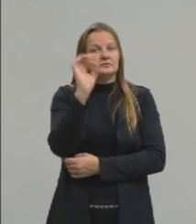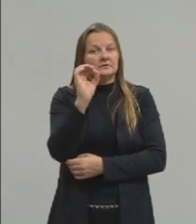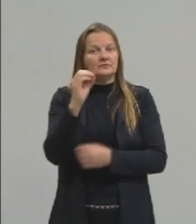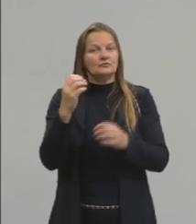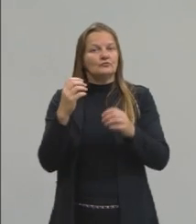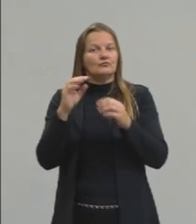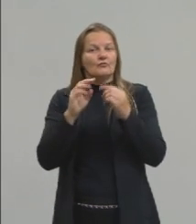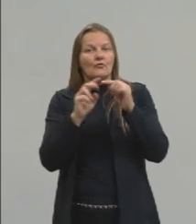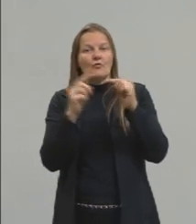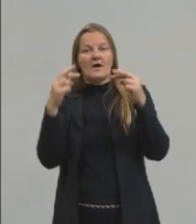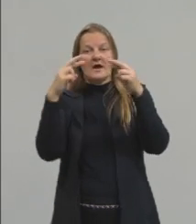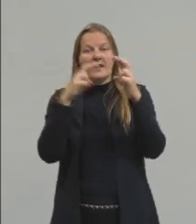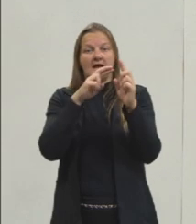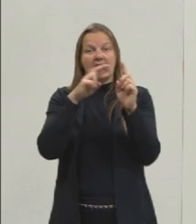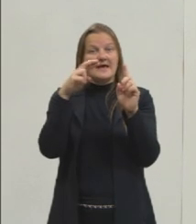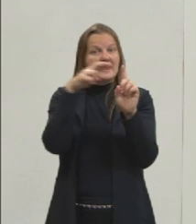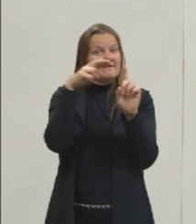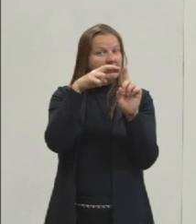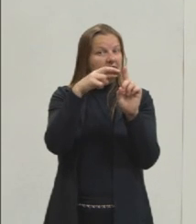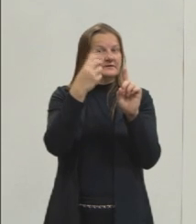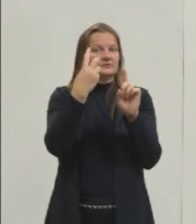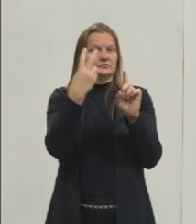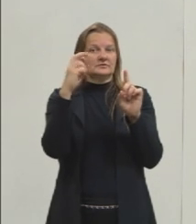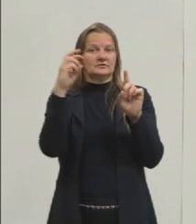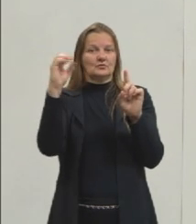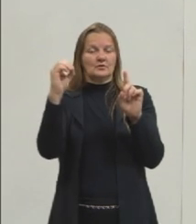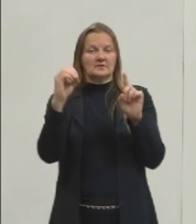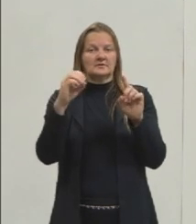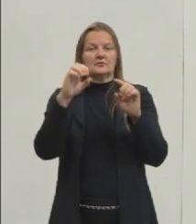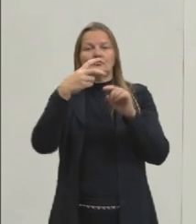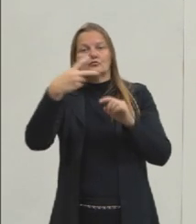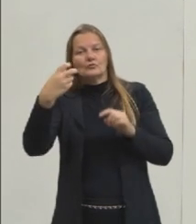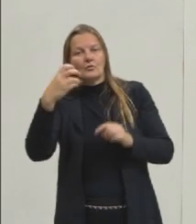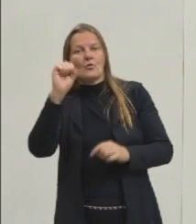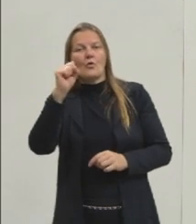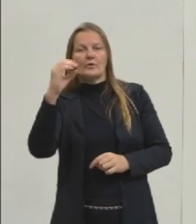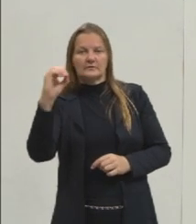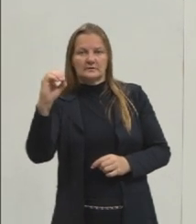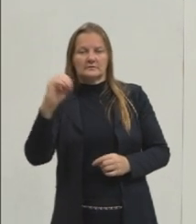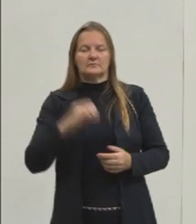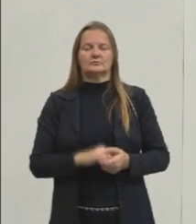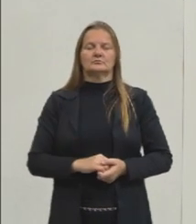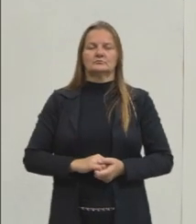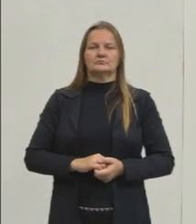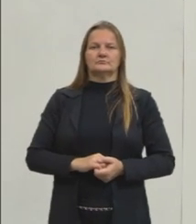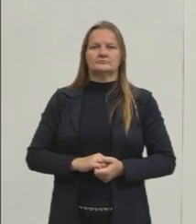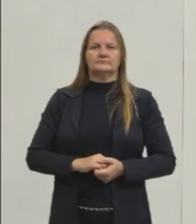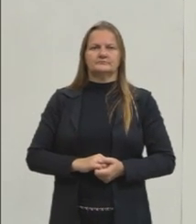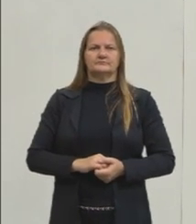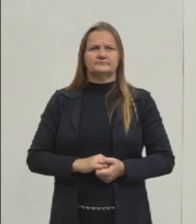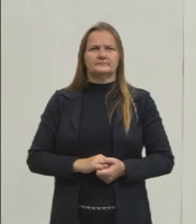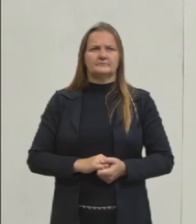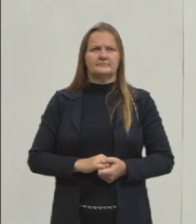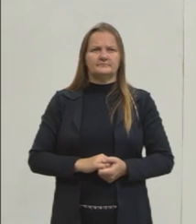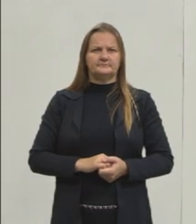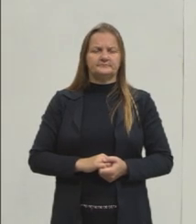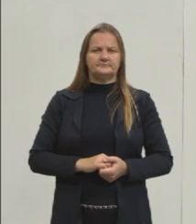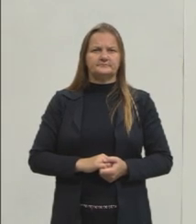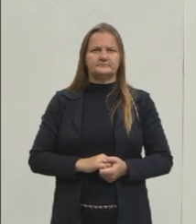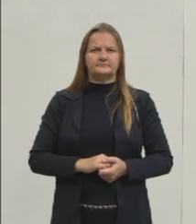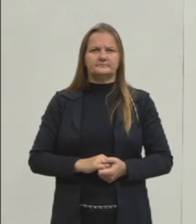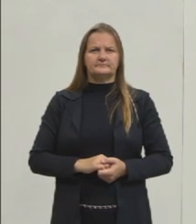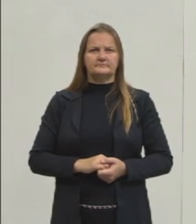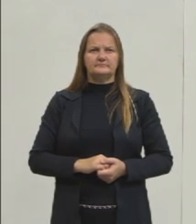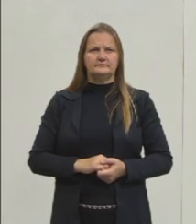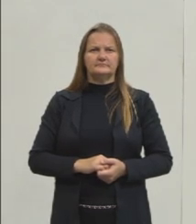dos alunos são homens eu consigo completar aqui o total de 80 e onde é que eu vou colocar esse 80